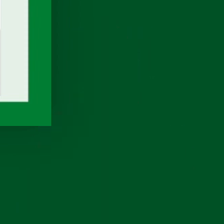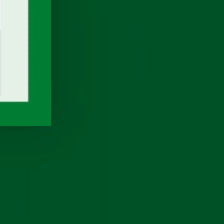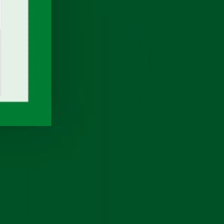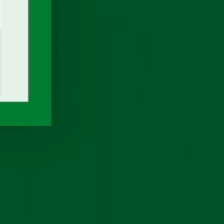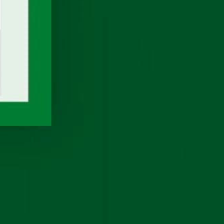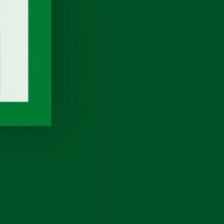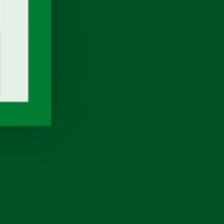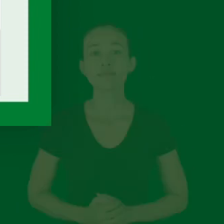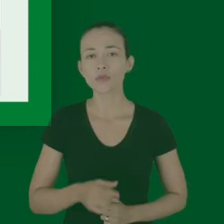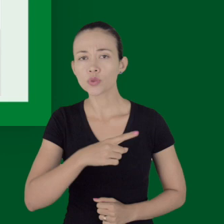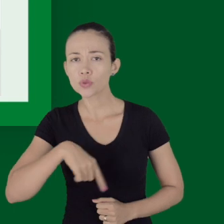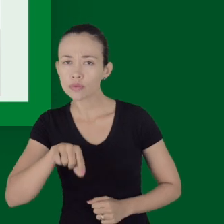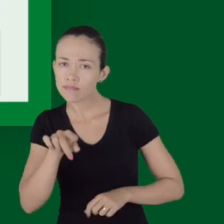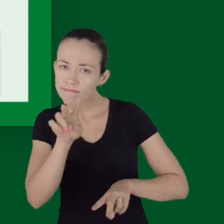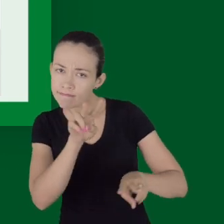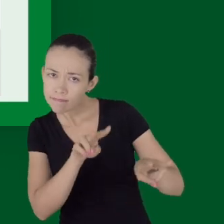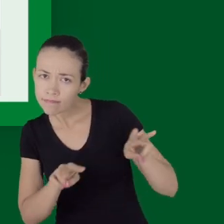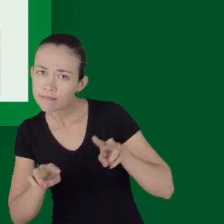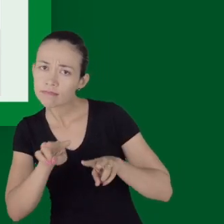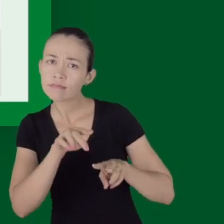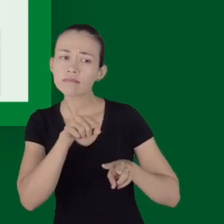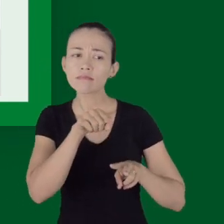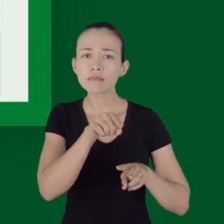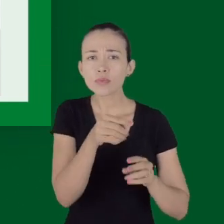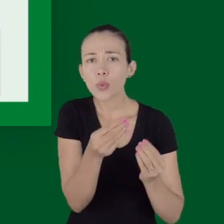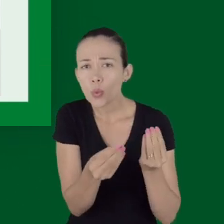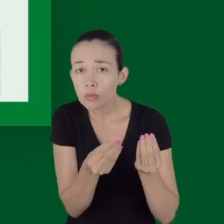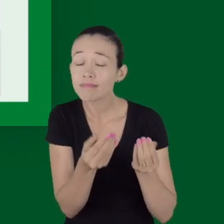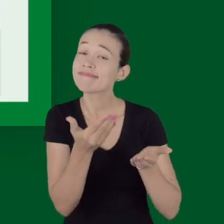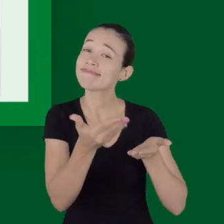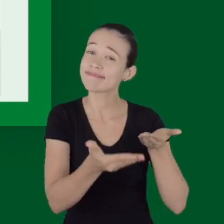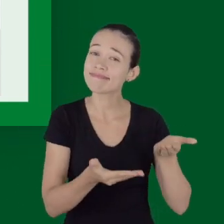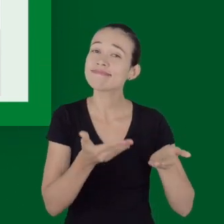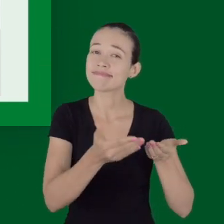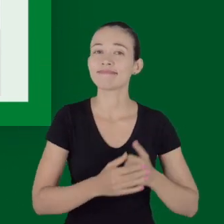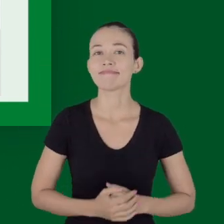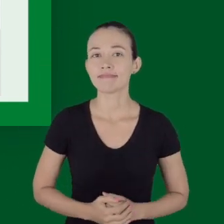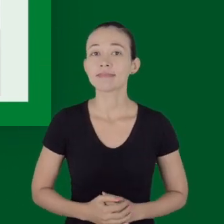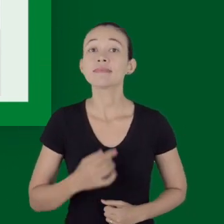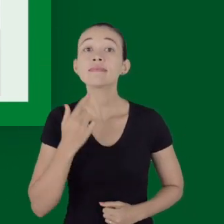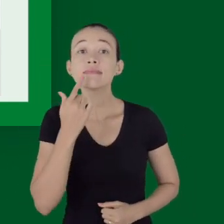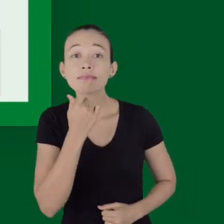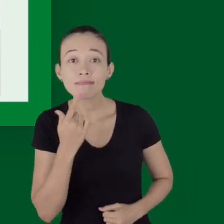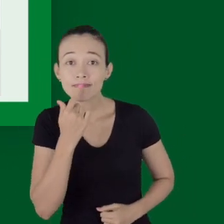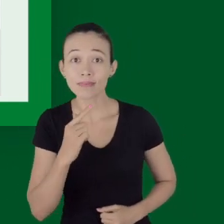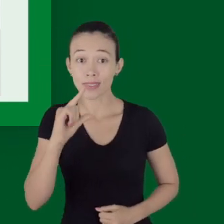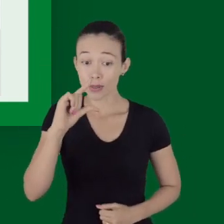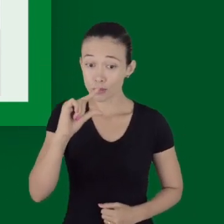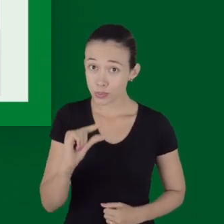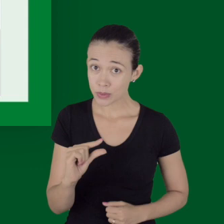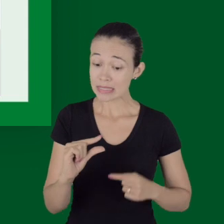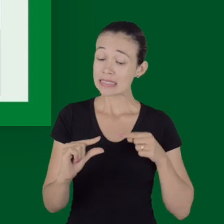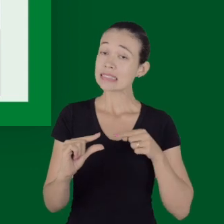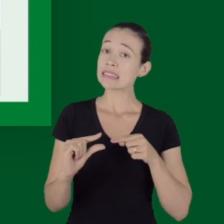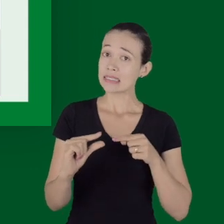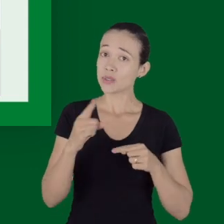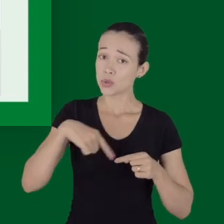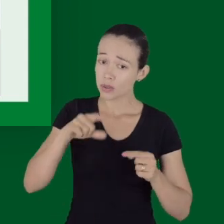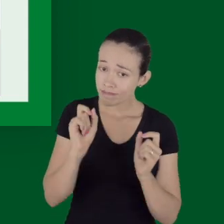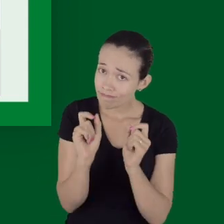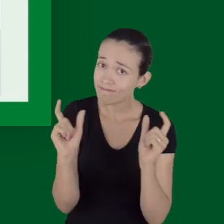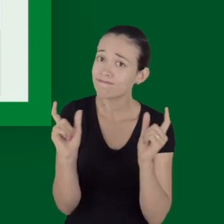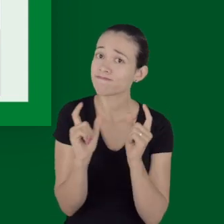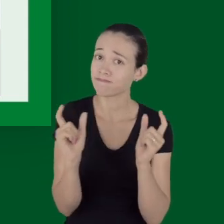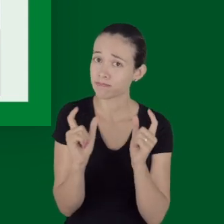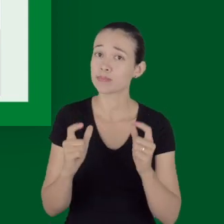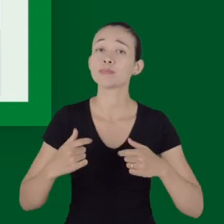sangue. Devem ser observadas e tratadas essas alterações. A glicose baixa ela é sempre